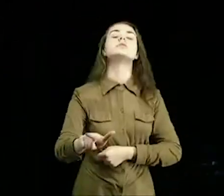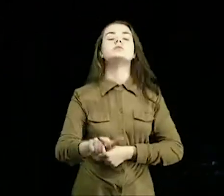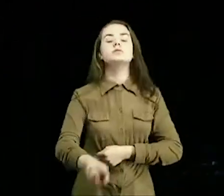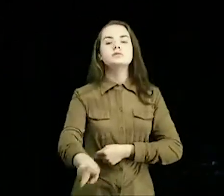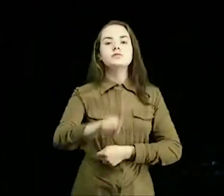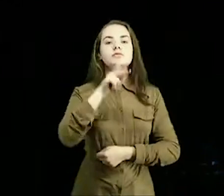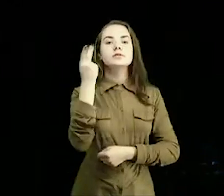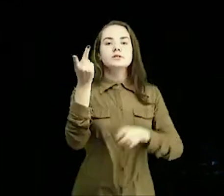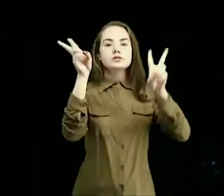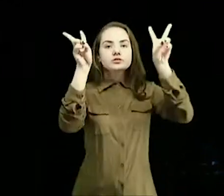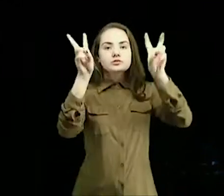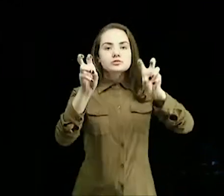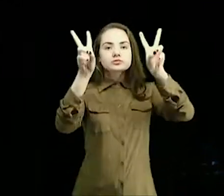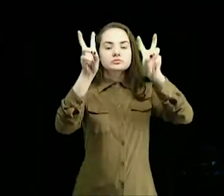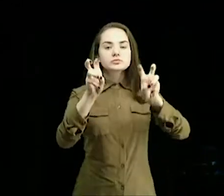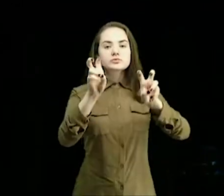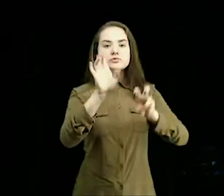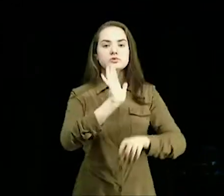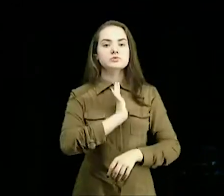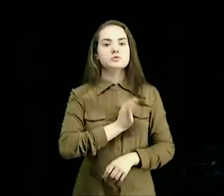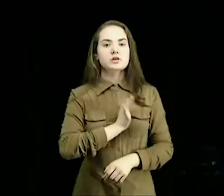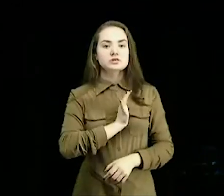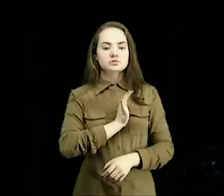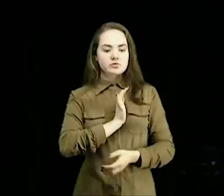ele fala sobre corações dobrados.